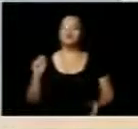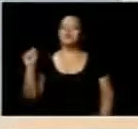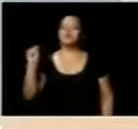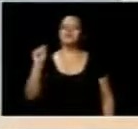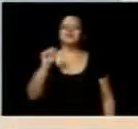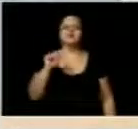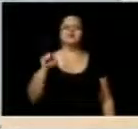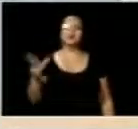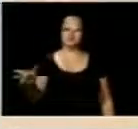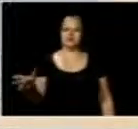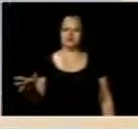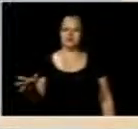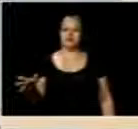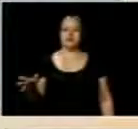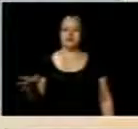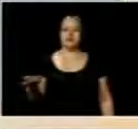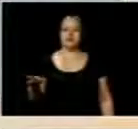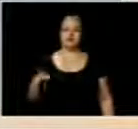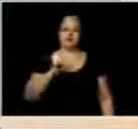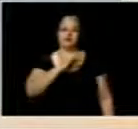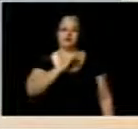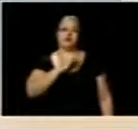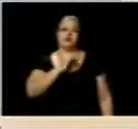da ratoeira.